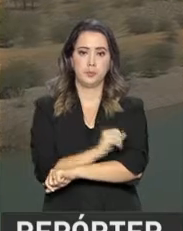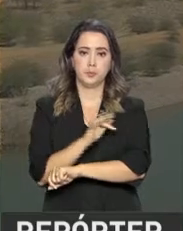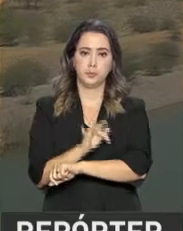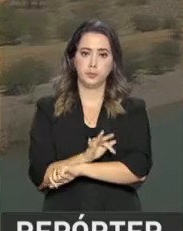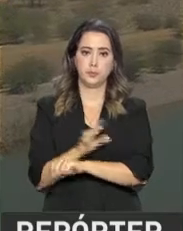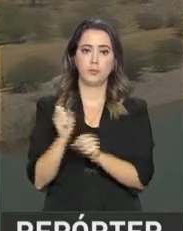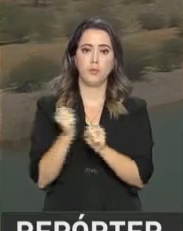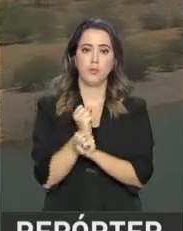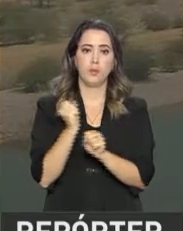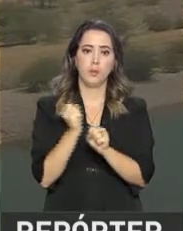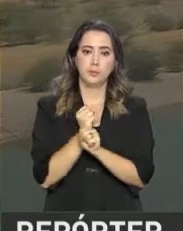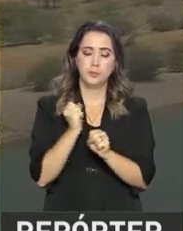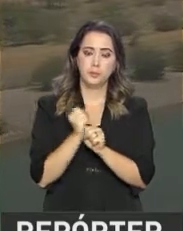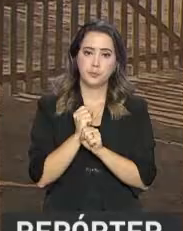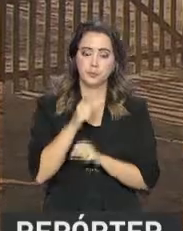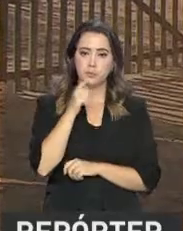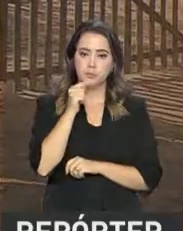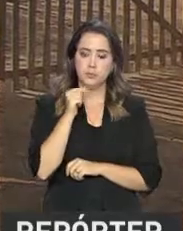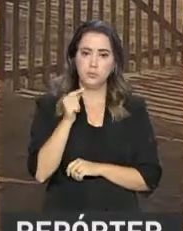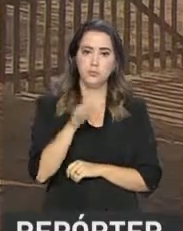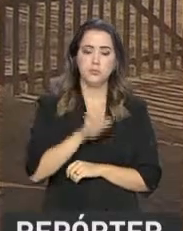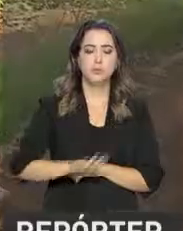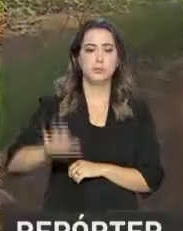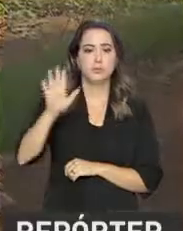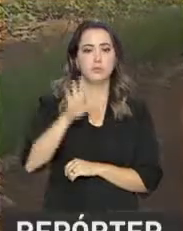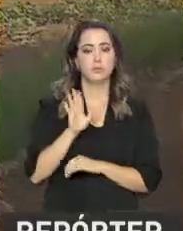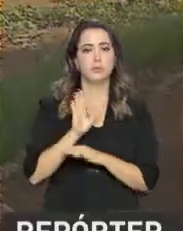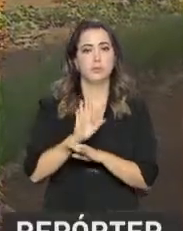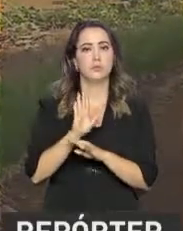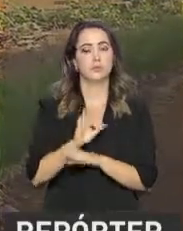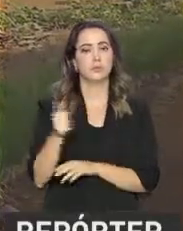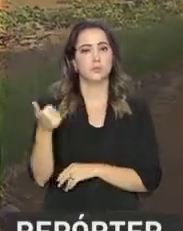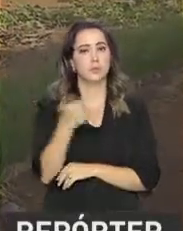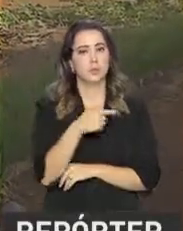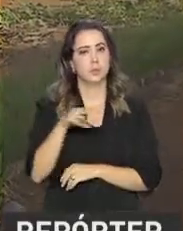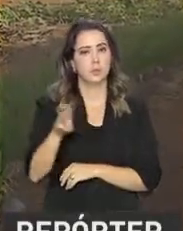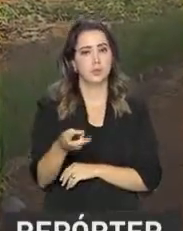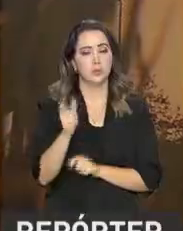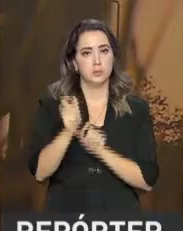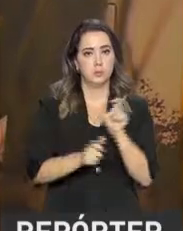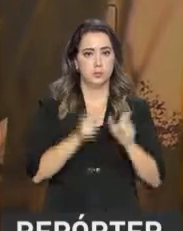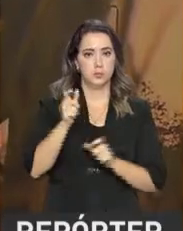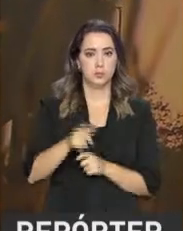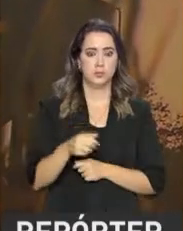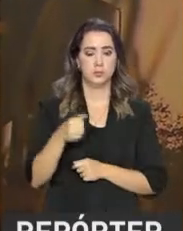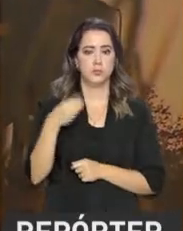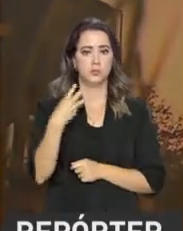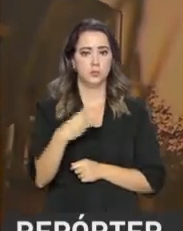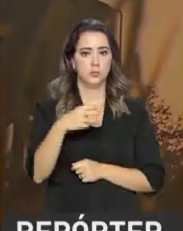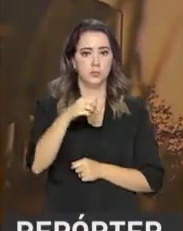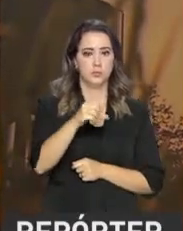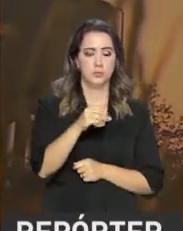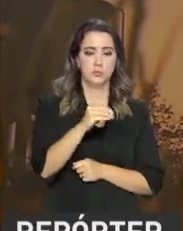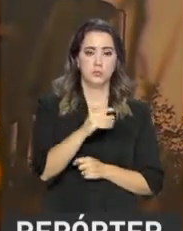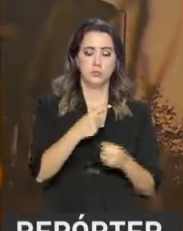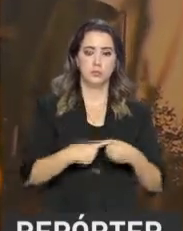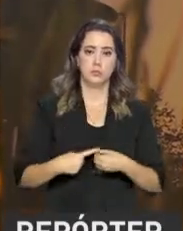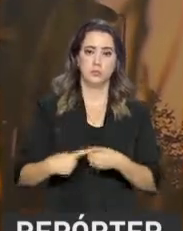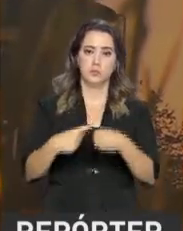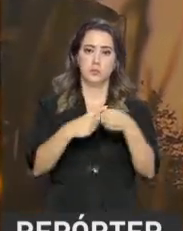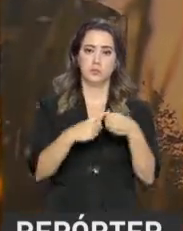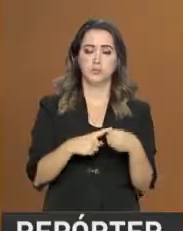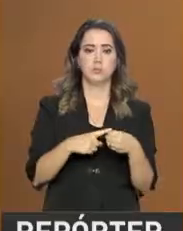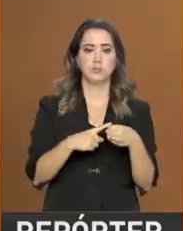de infraestrutura hídrica do país e vai beneficiar 12 milhões de pessoas de 390 municípios